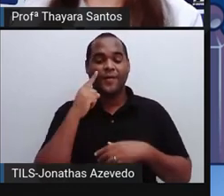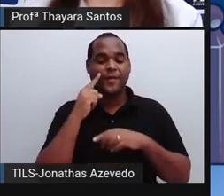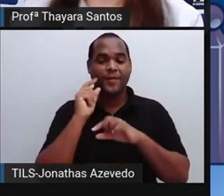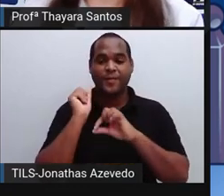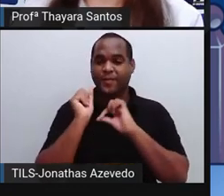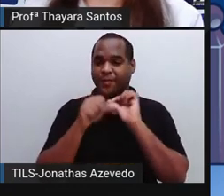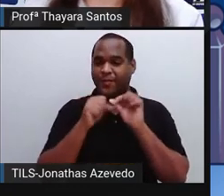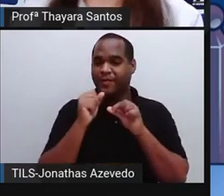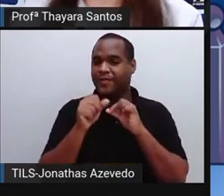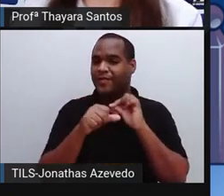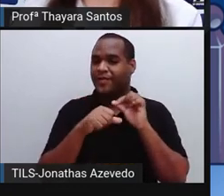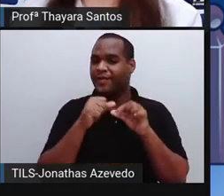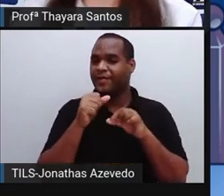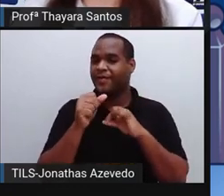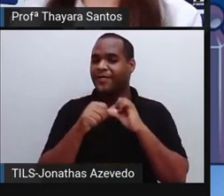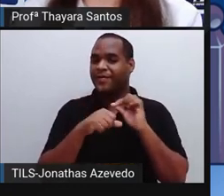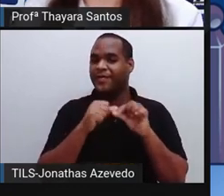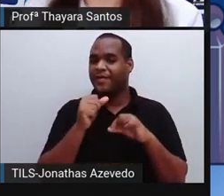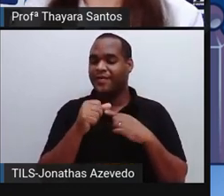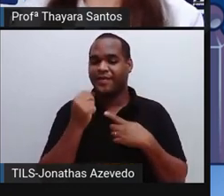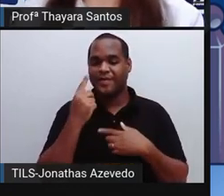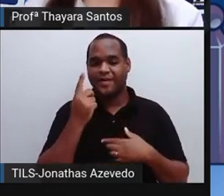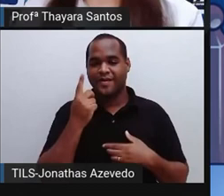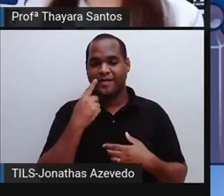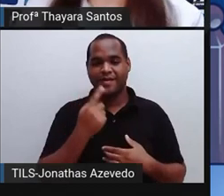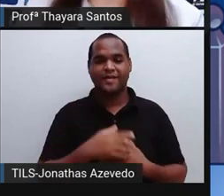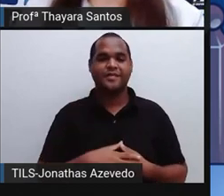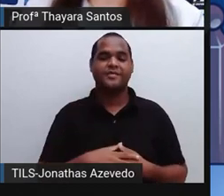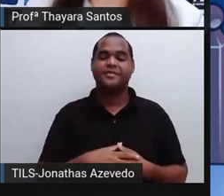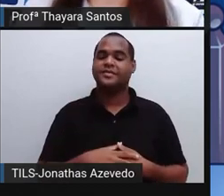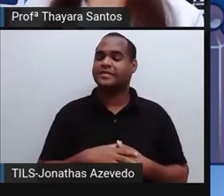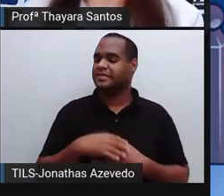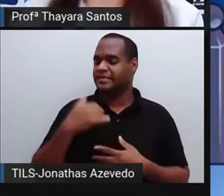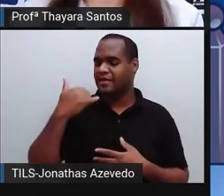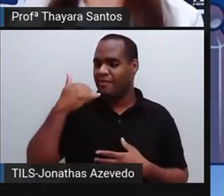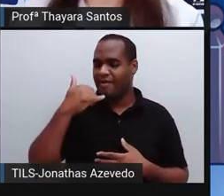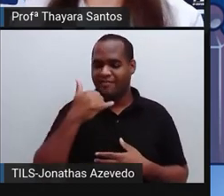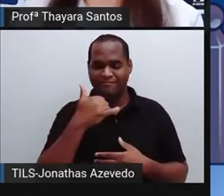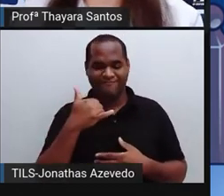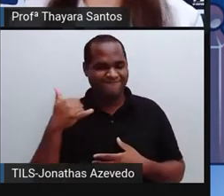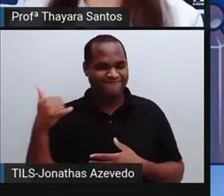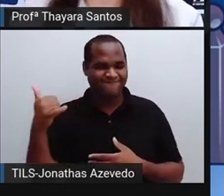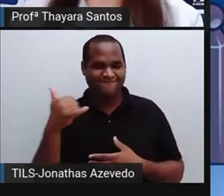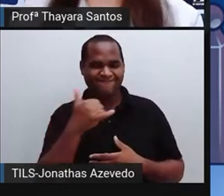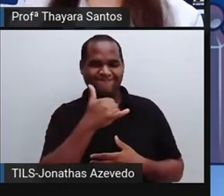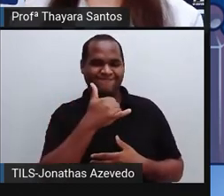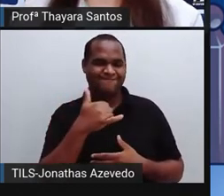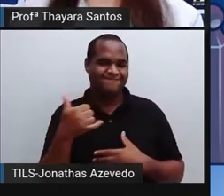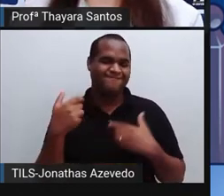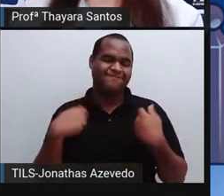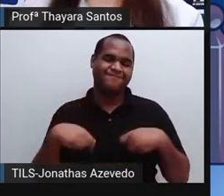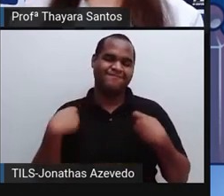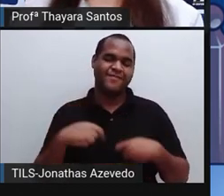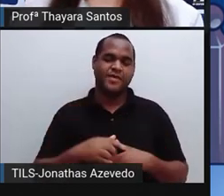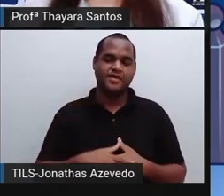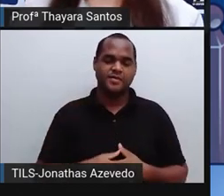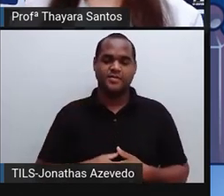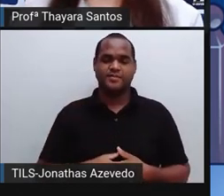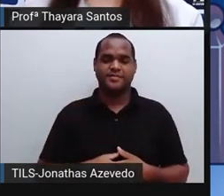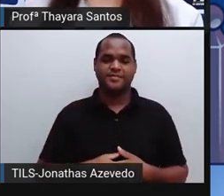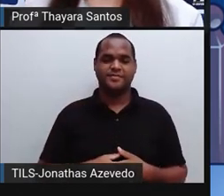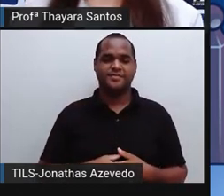formar. E dá um trabalhinho, às vezes, de carregar. Precisa ficar mexendo o celular para poder carregar essa imagem.